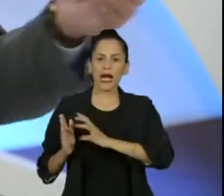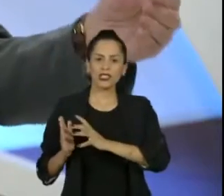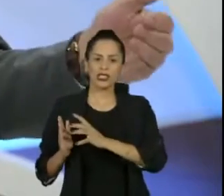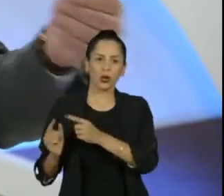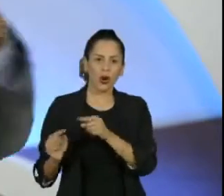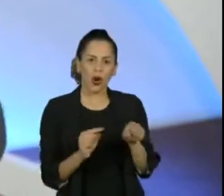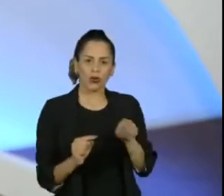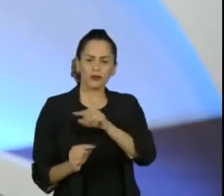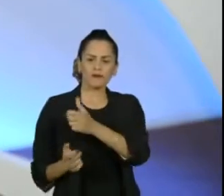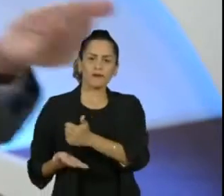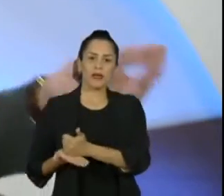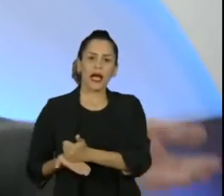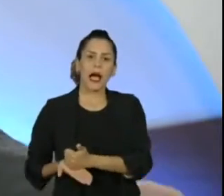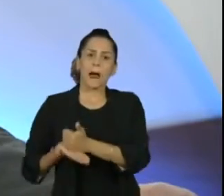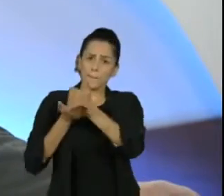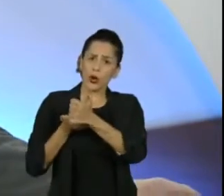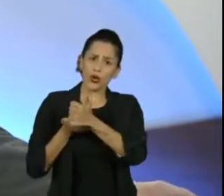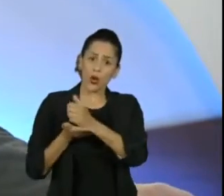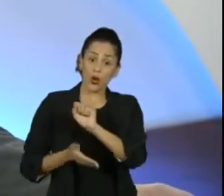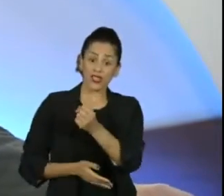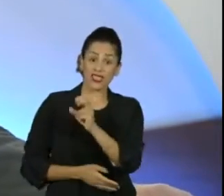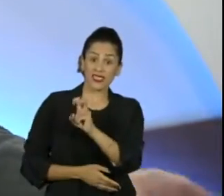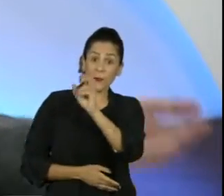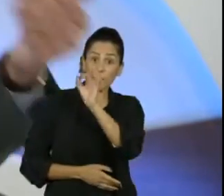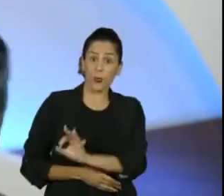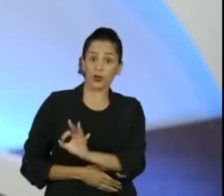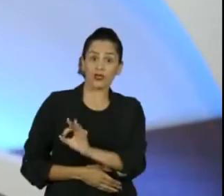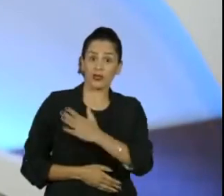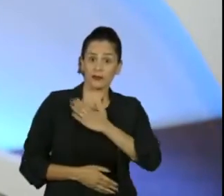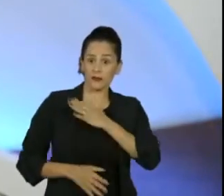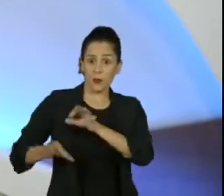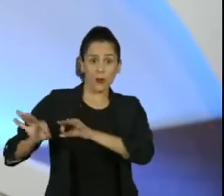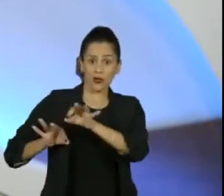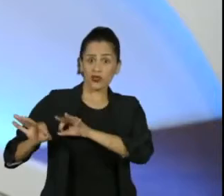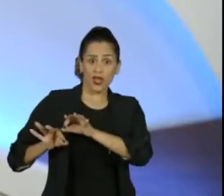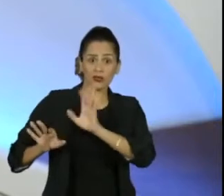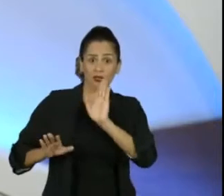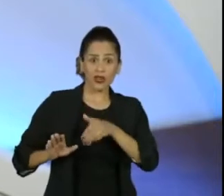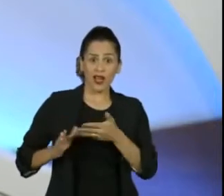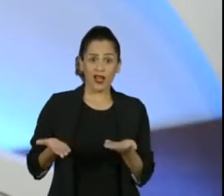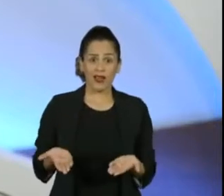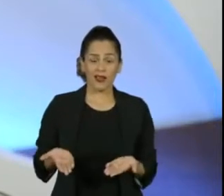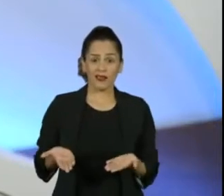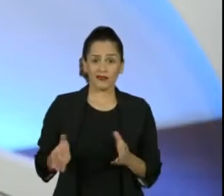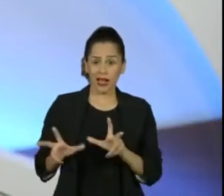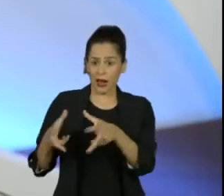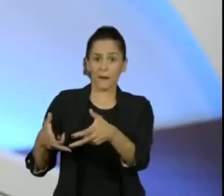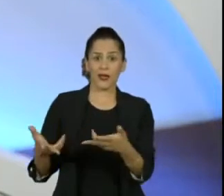85% dos meus projetos na Câmara. Apesar de eu ter ganho 100%,